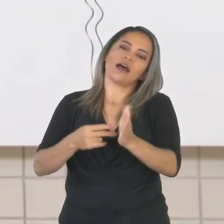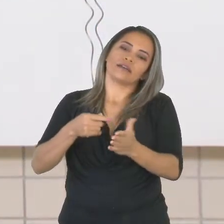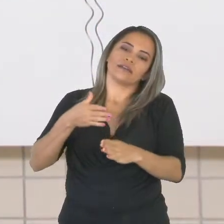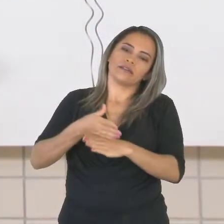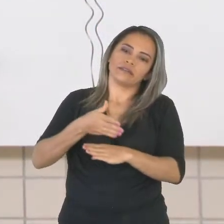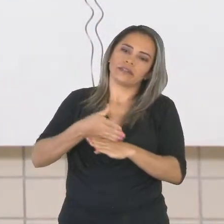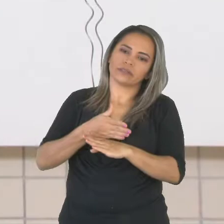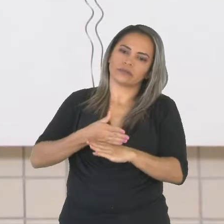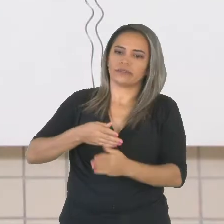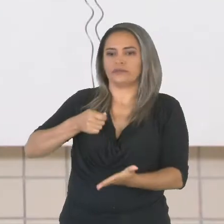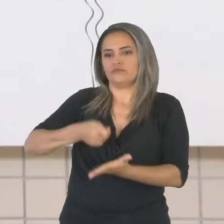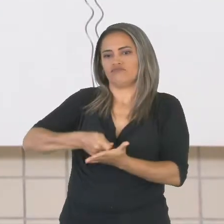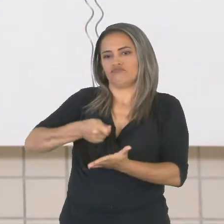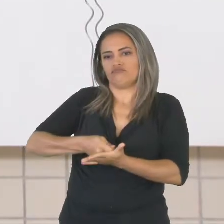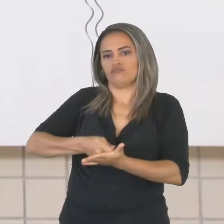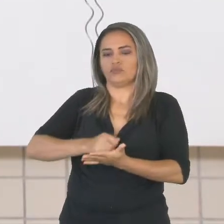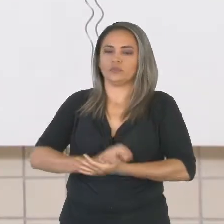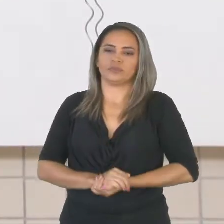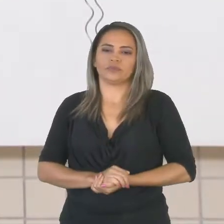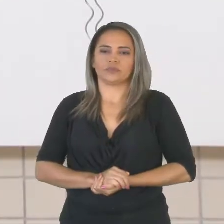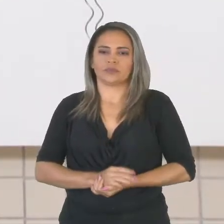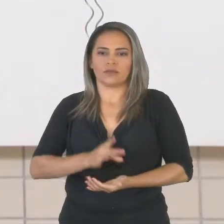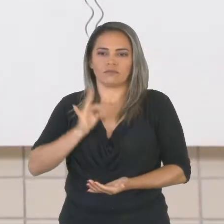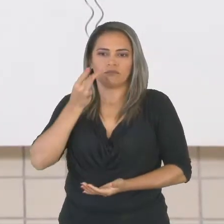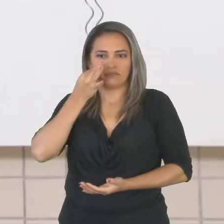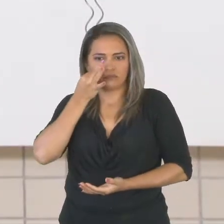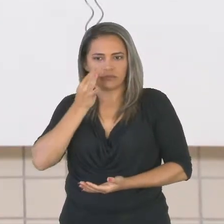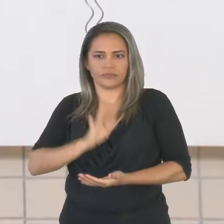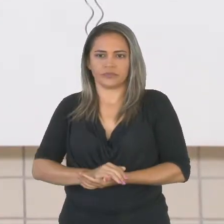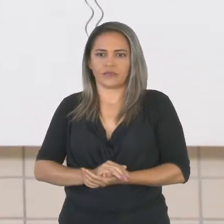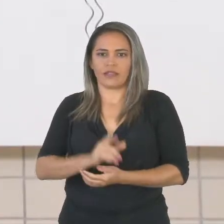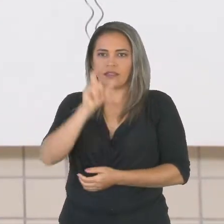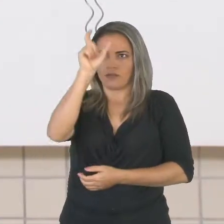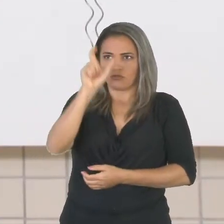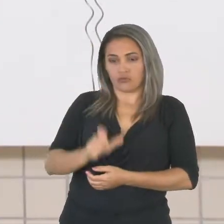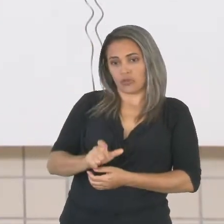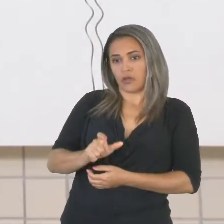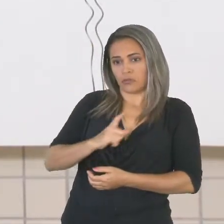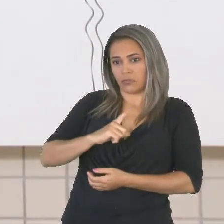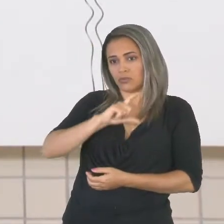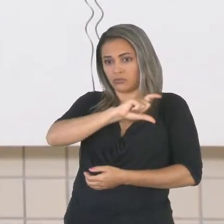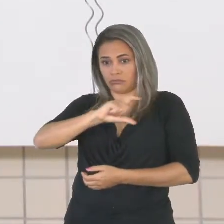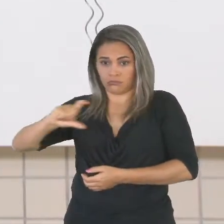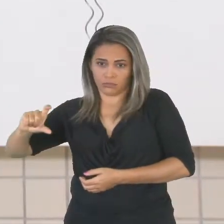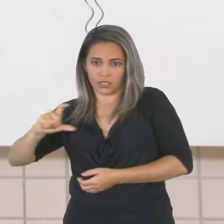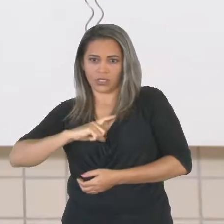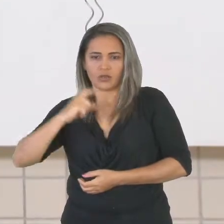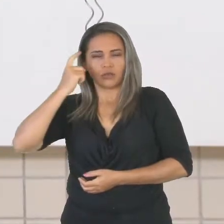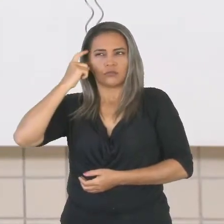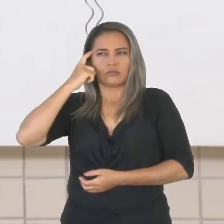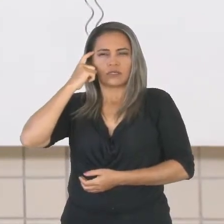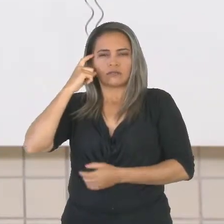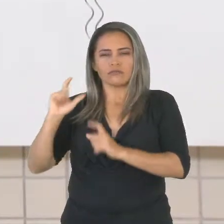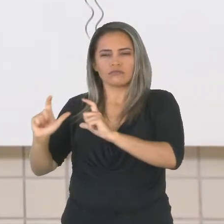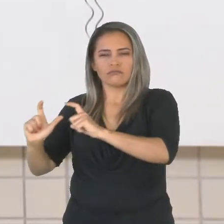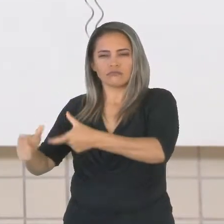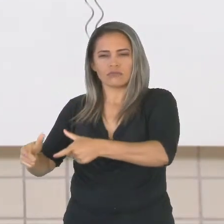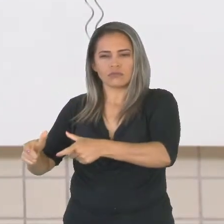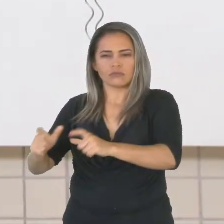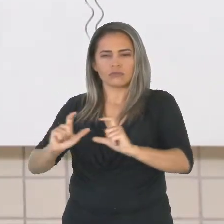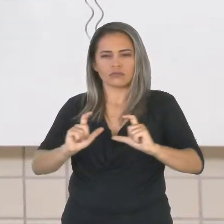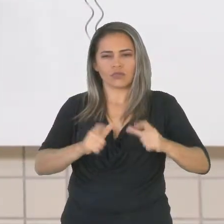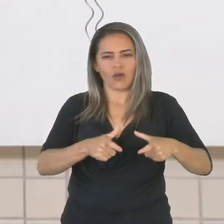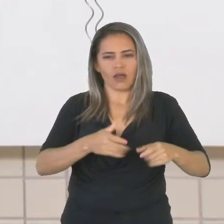altura, e nós temos vertical e horizontal, certo? Quando eu penso em setor, essa